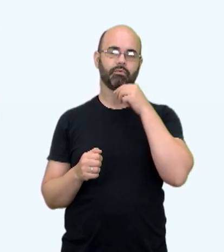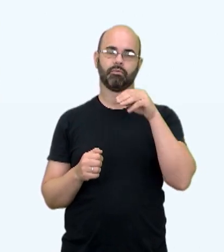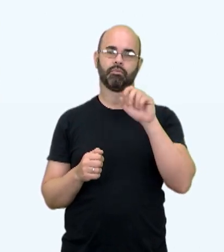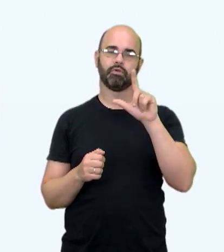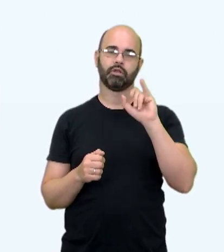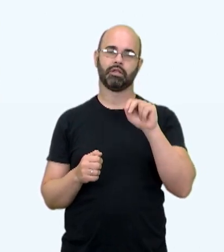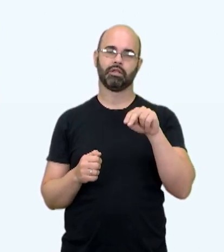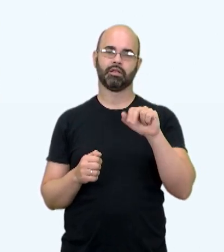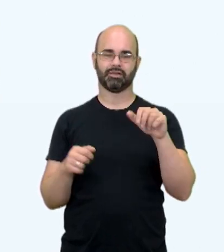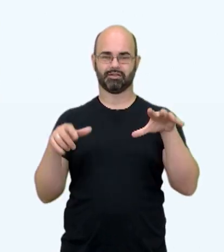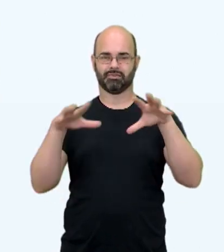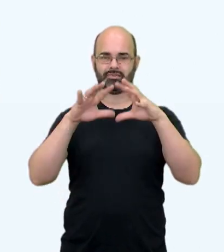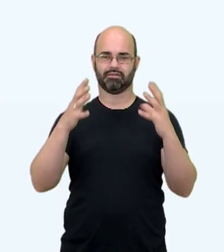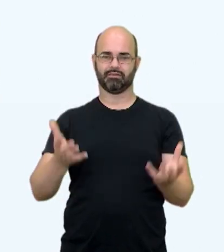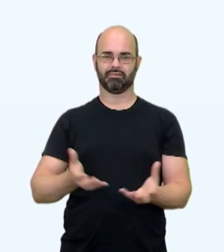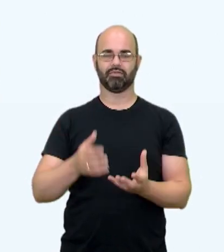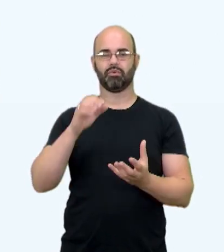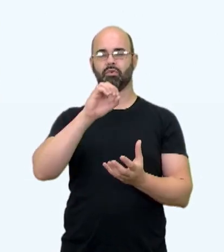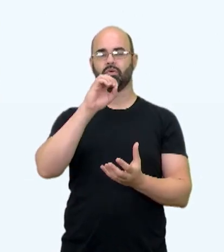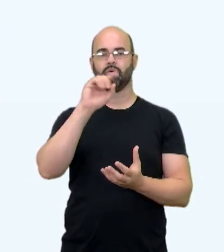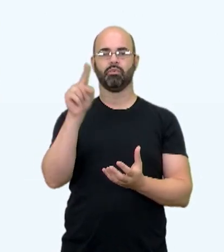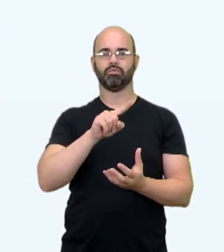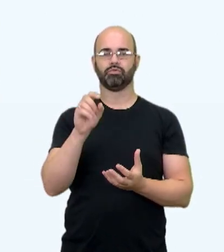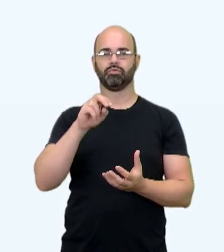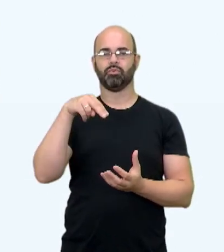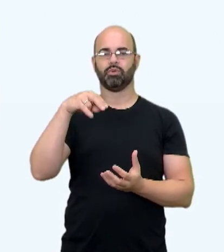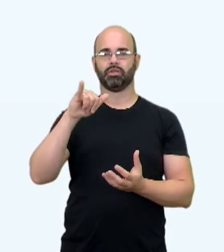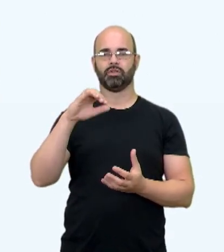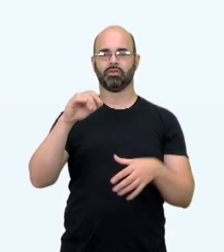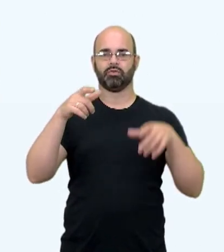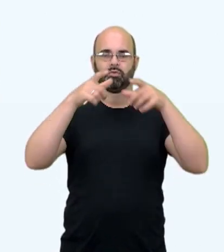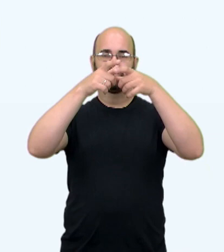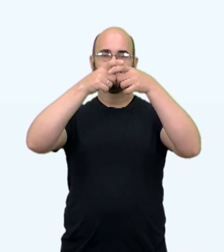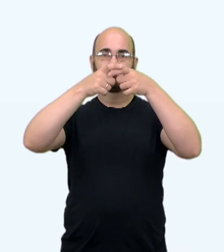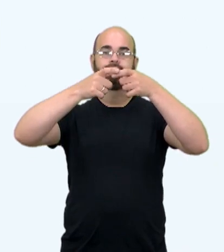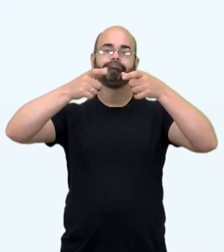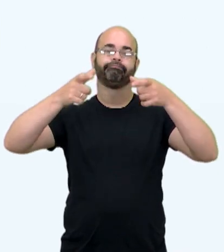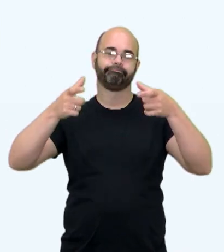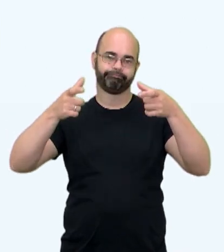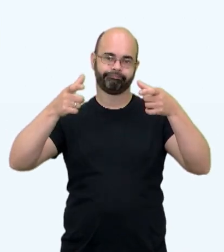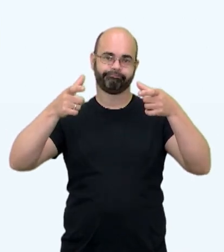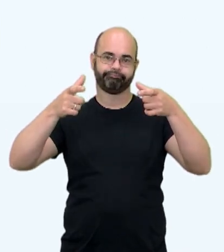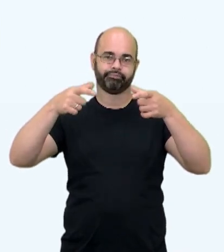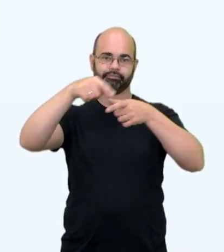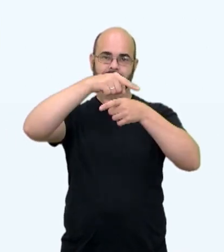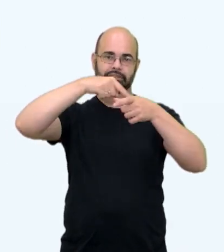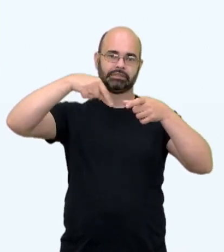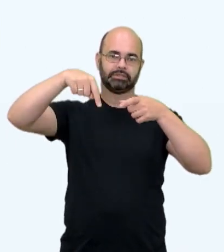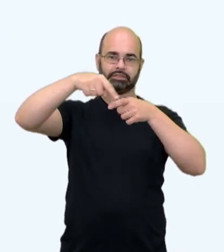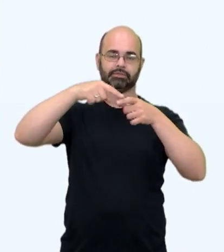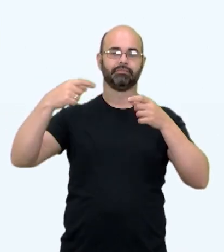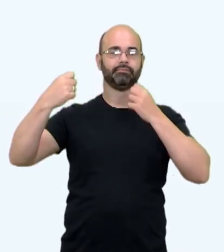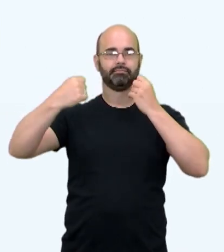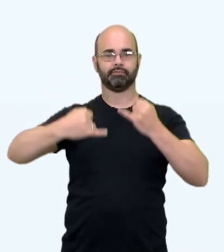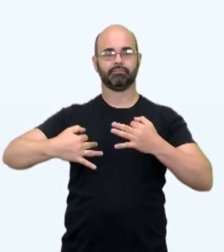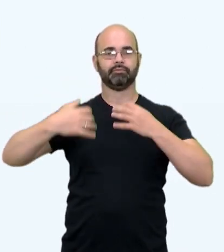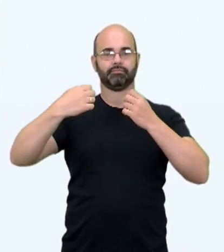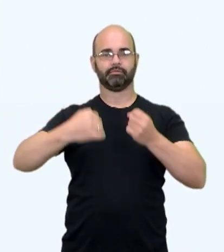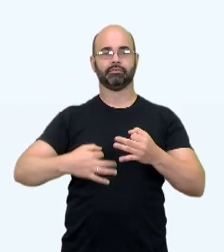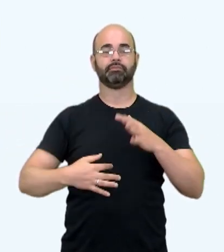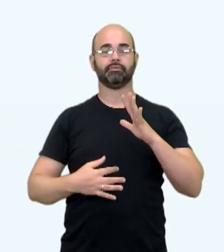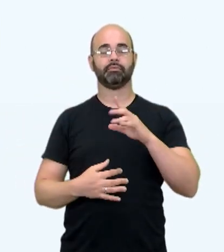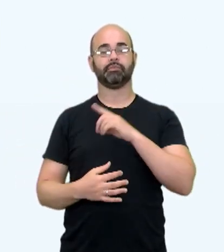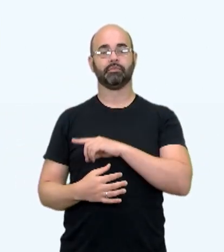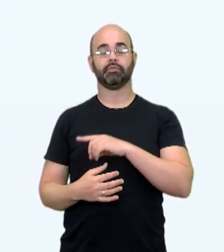de ozônio. Esse é um assunto que já é bastante de domínio público, mas ele faz parte de uma